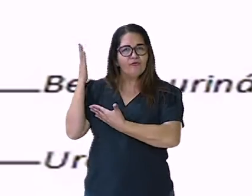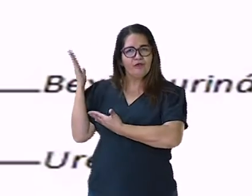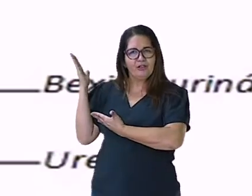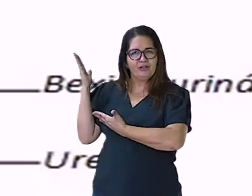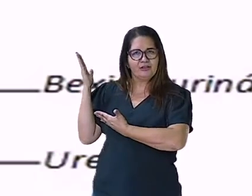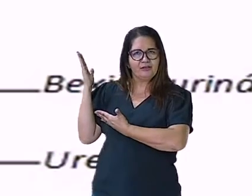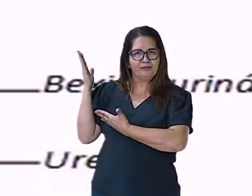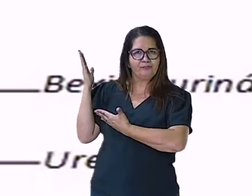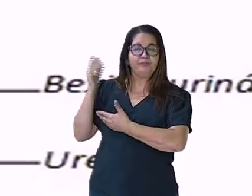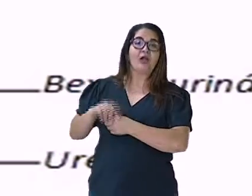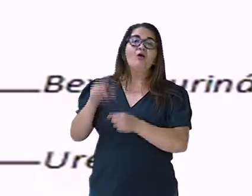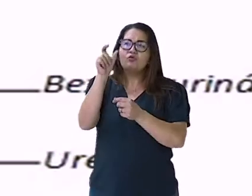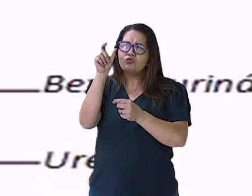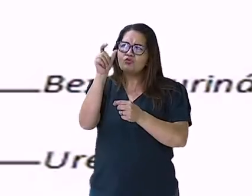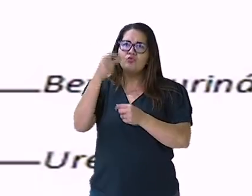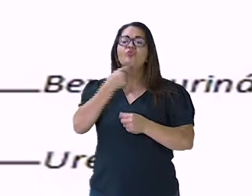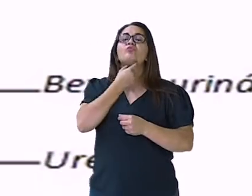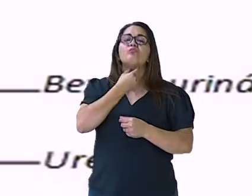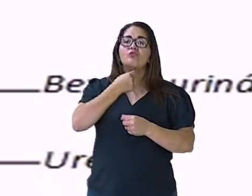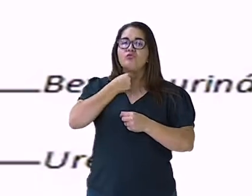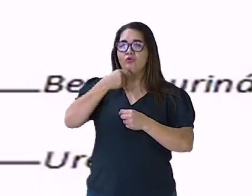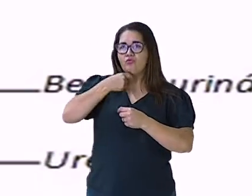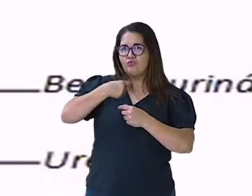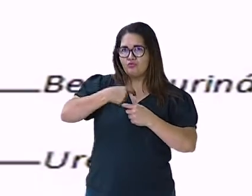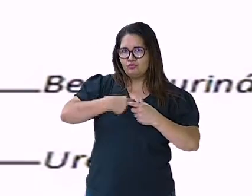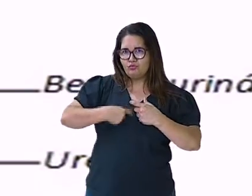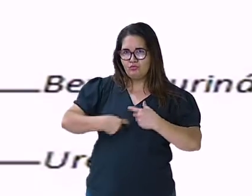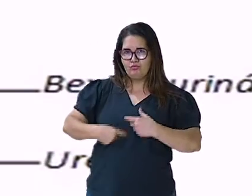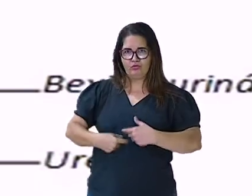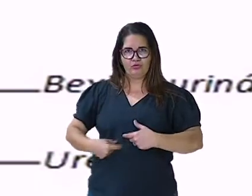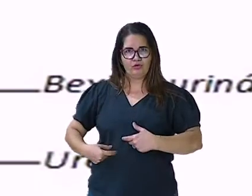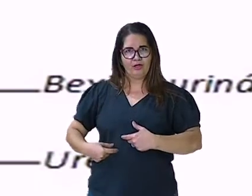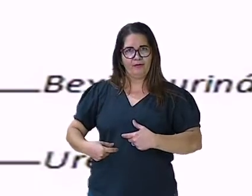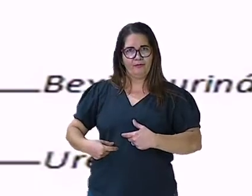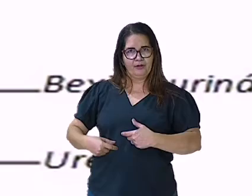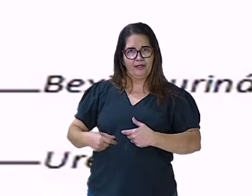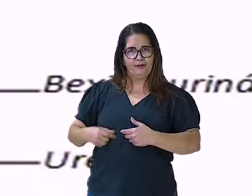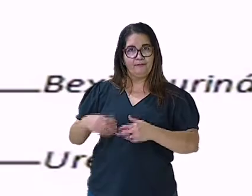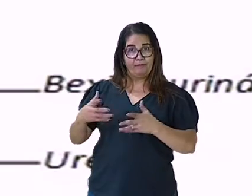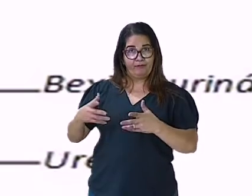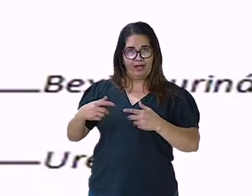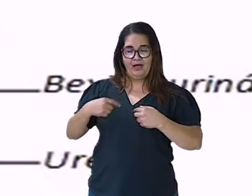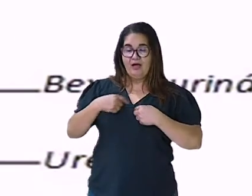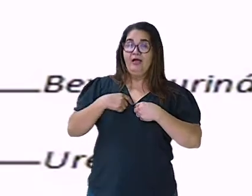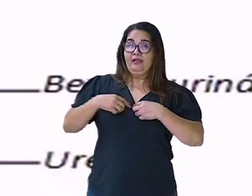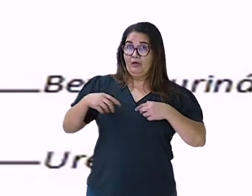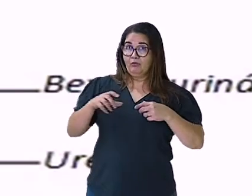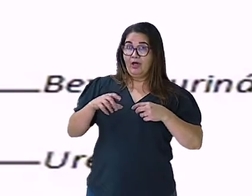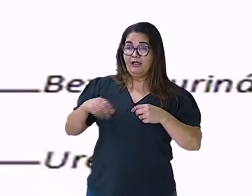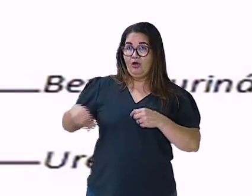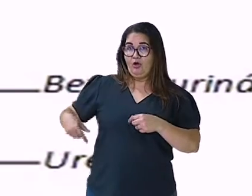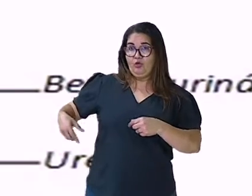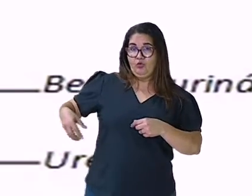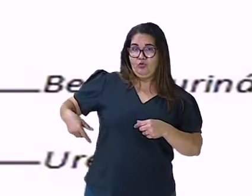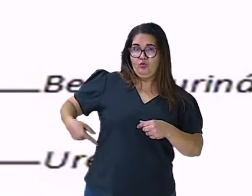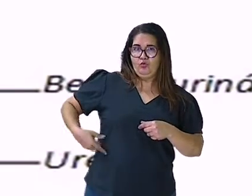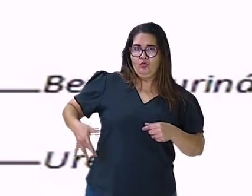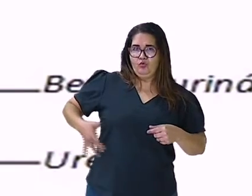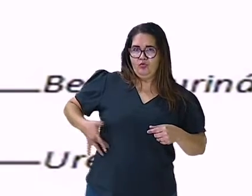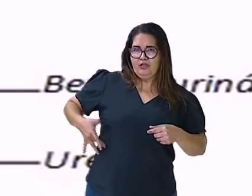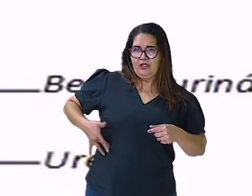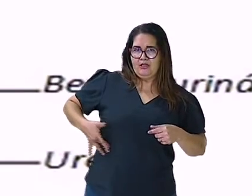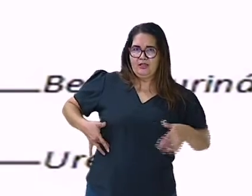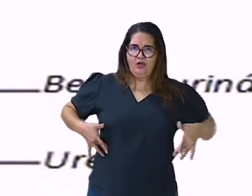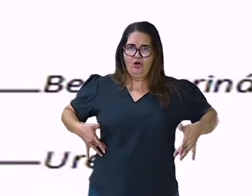25,4 a 30,5 centímetros. Eles saem dos rins, coletam a urina por